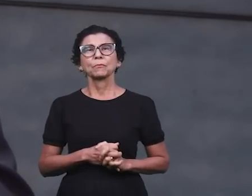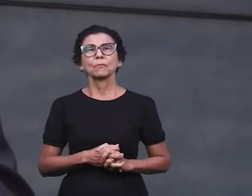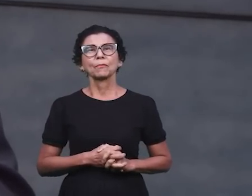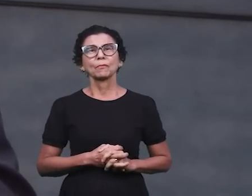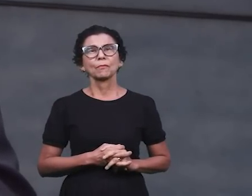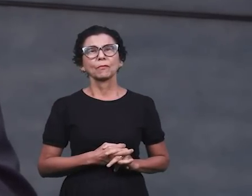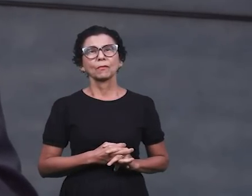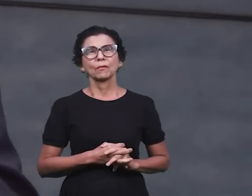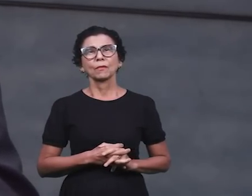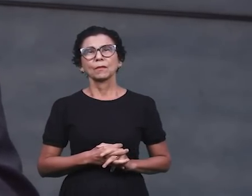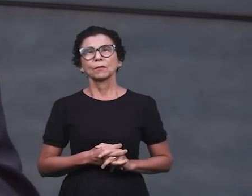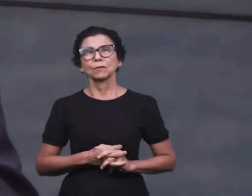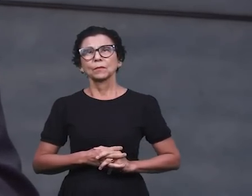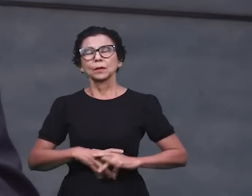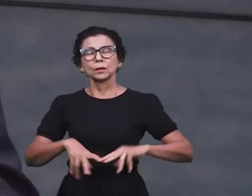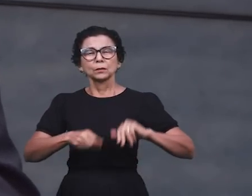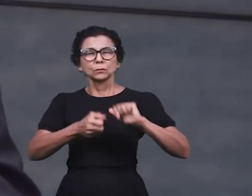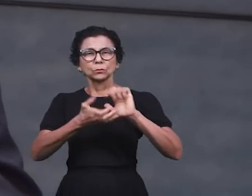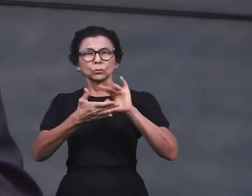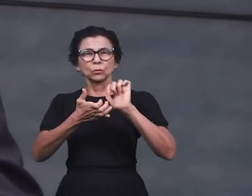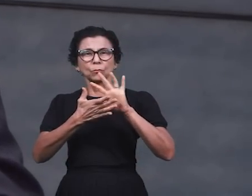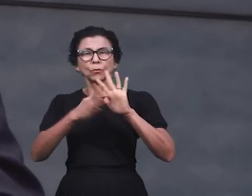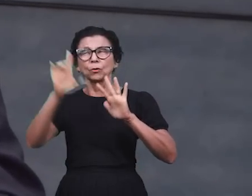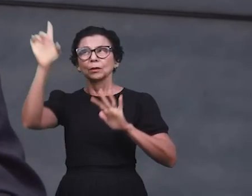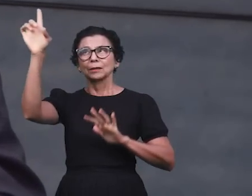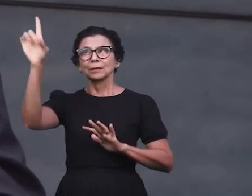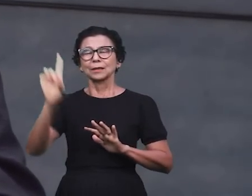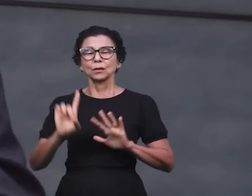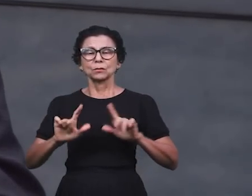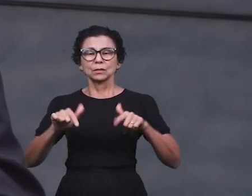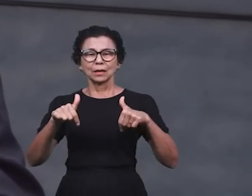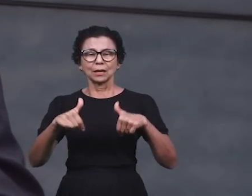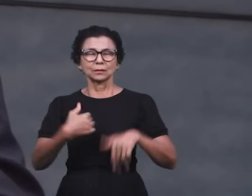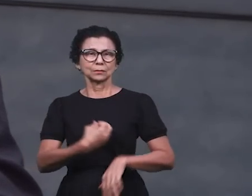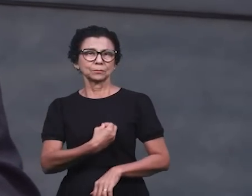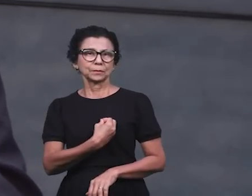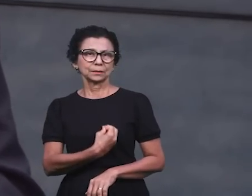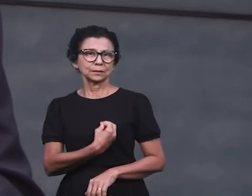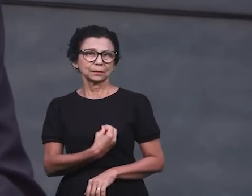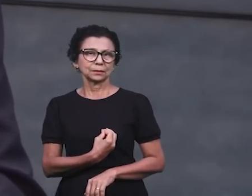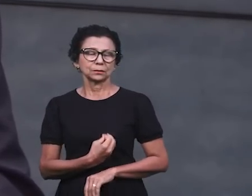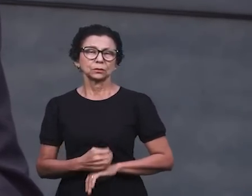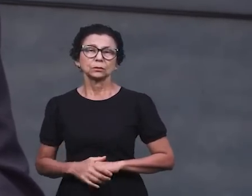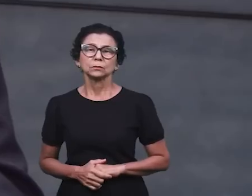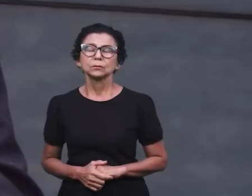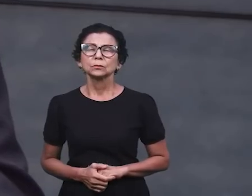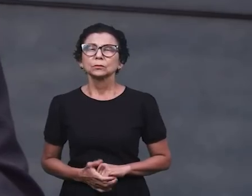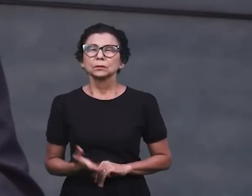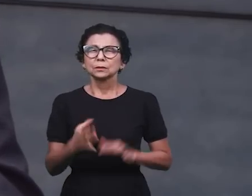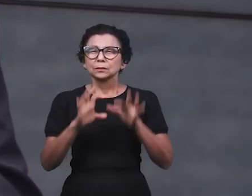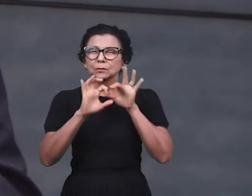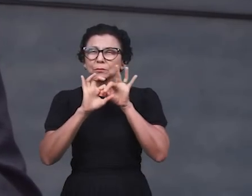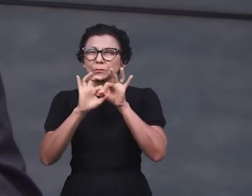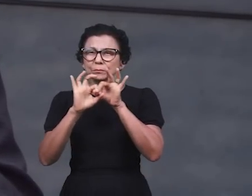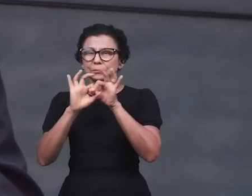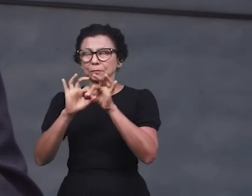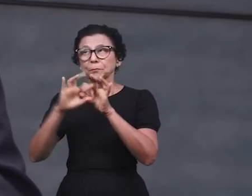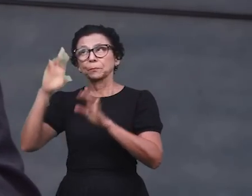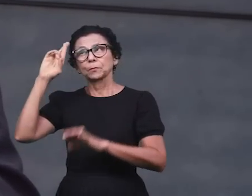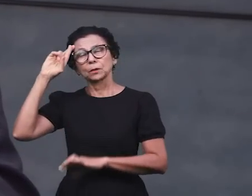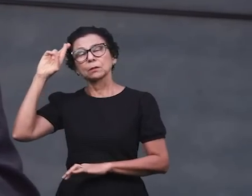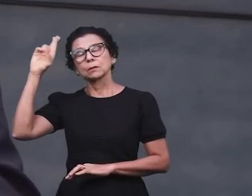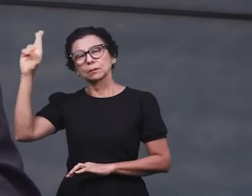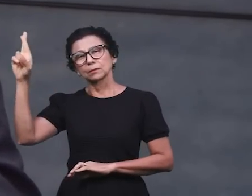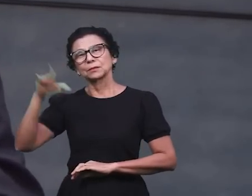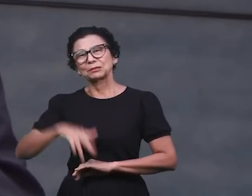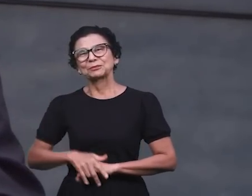Deus habita no meio do louvor. Então, quando a gente quer encontrar o Senhor, quando a gente quer ter uma experiência de comunhão